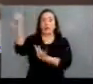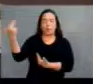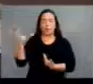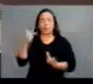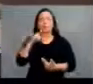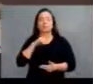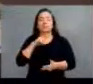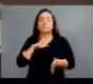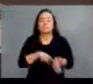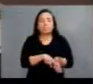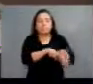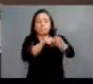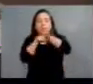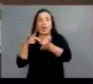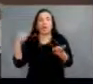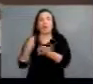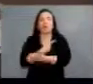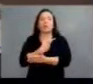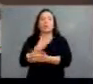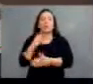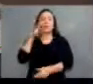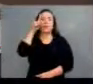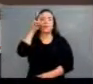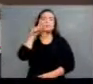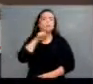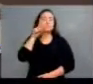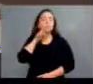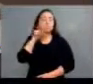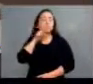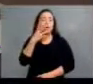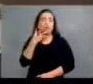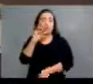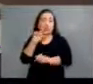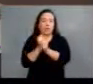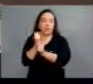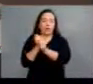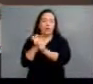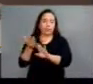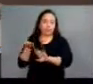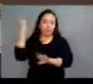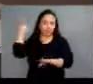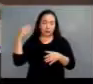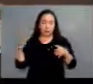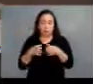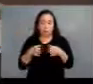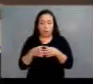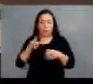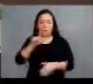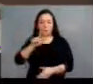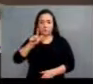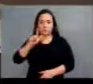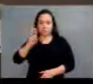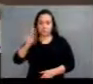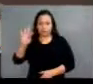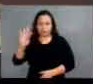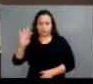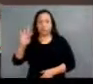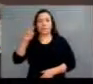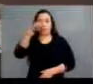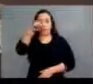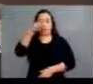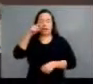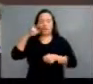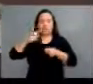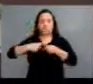de Stonewall, em Nova York, há 48 anos, quando a comunidade LGBT daquela cidade,